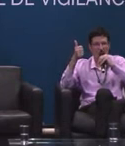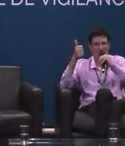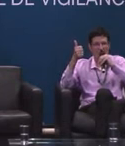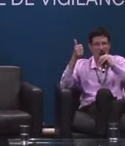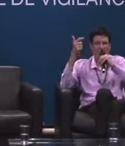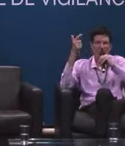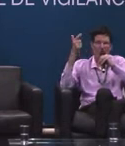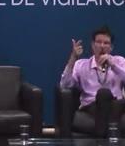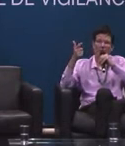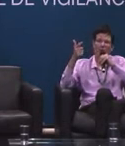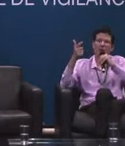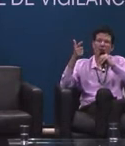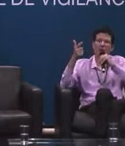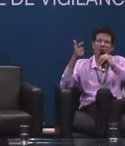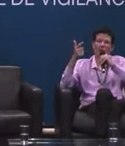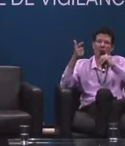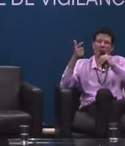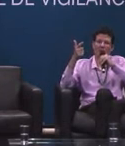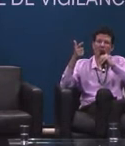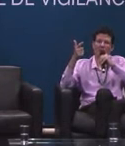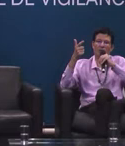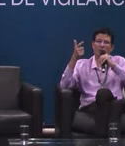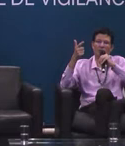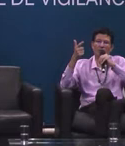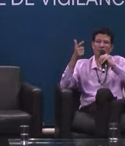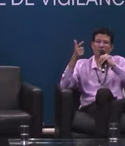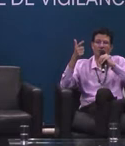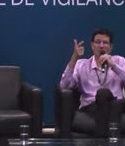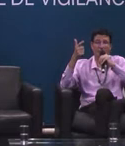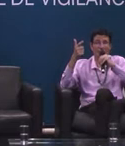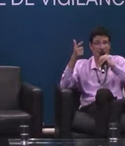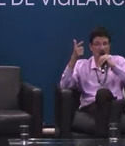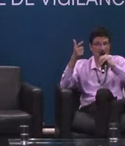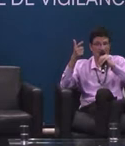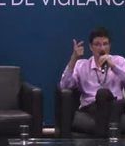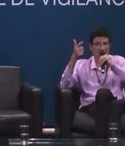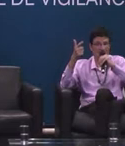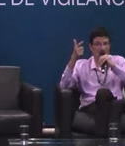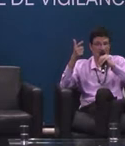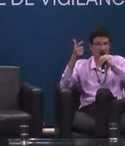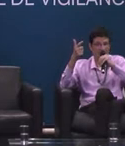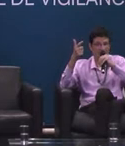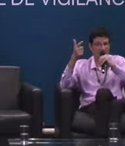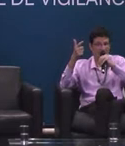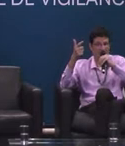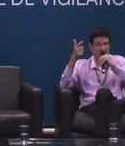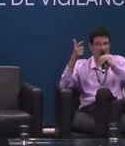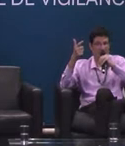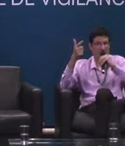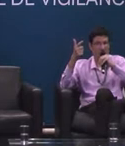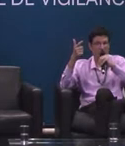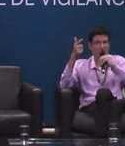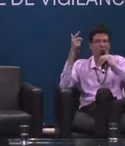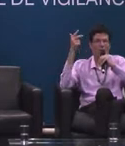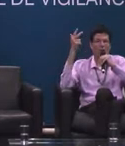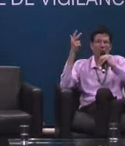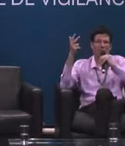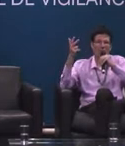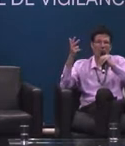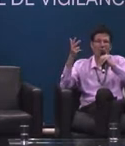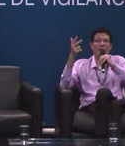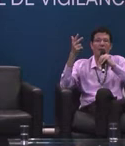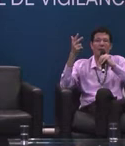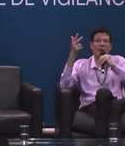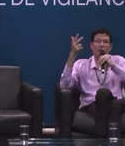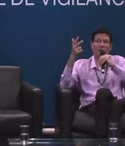sanitário. Quais são as atividades objeto de vigilância sanitária? Tá certo? Terceiro,